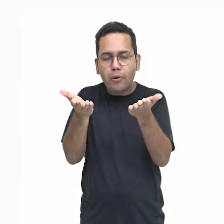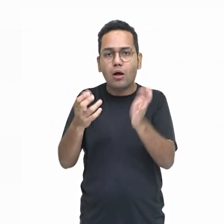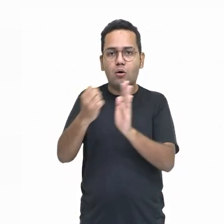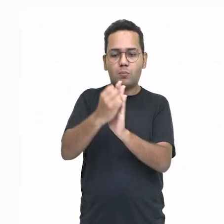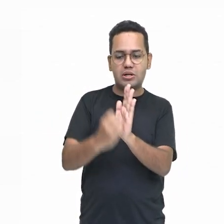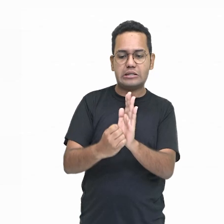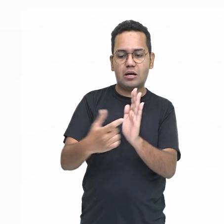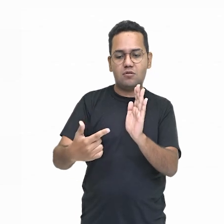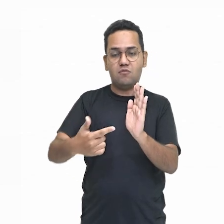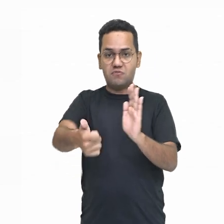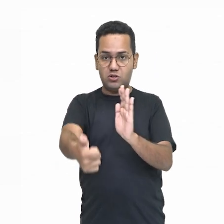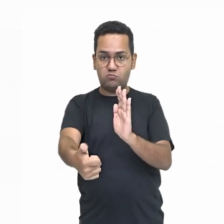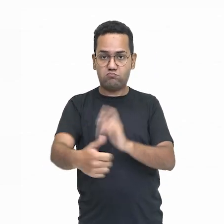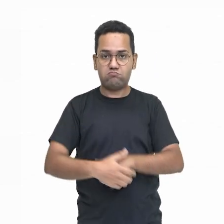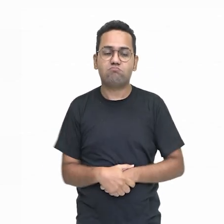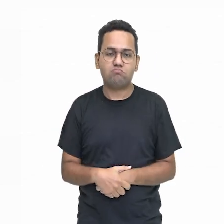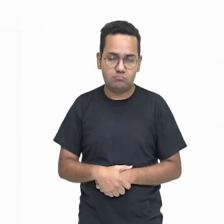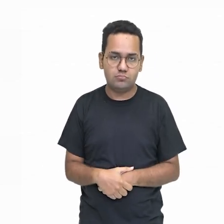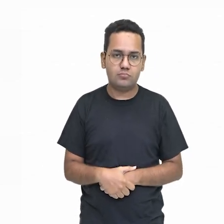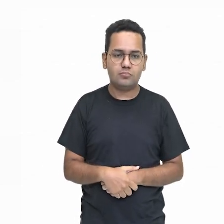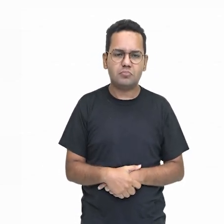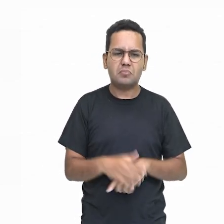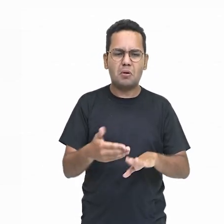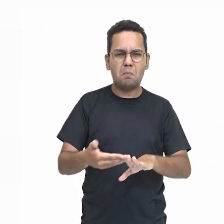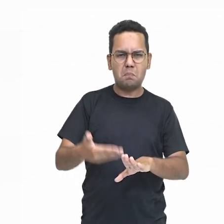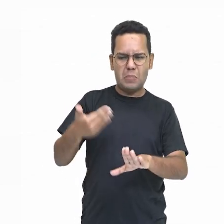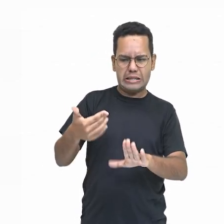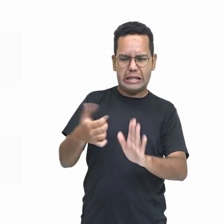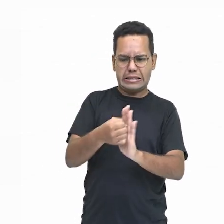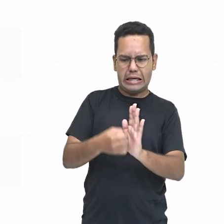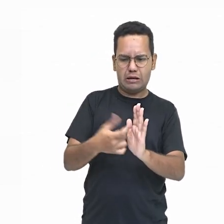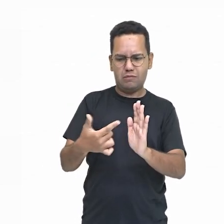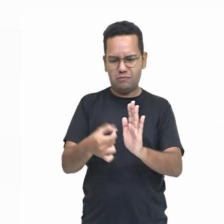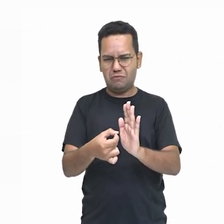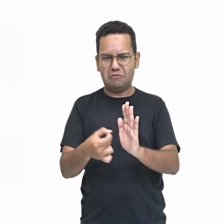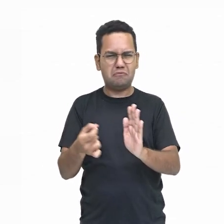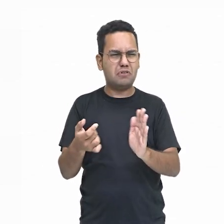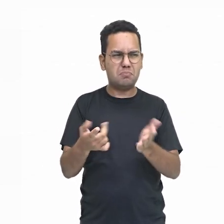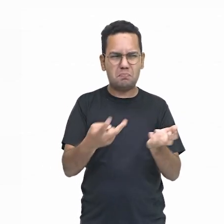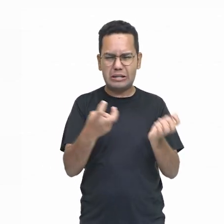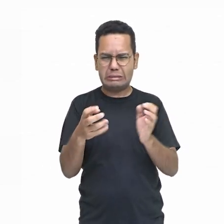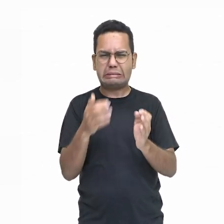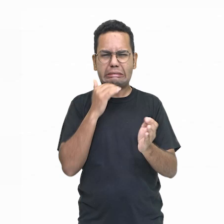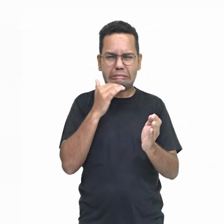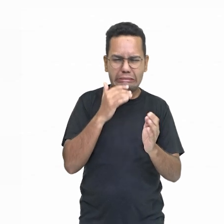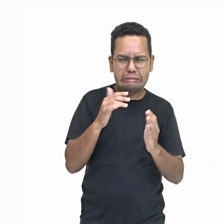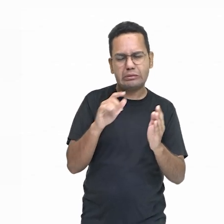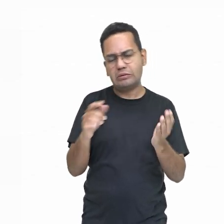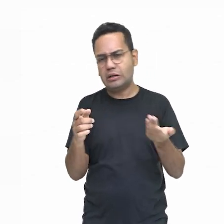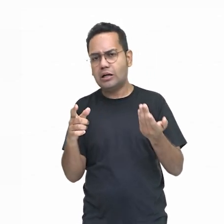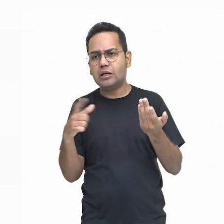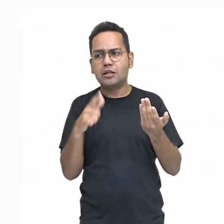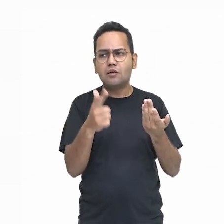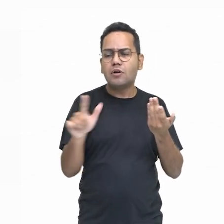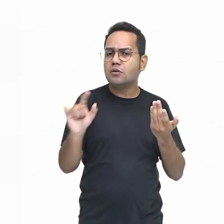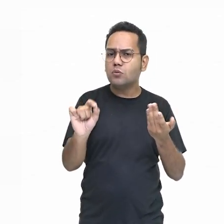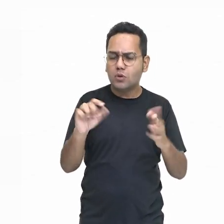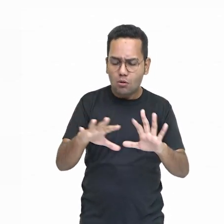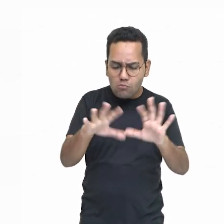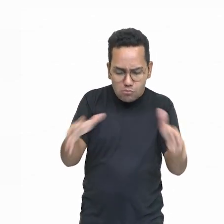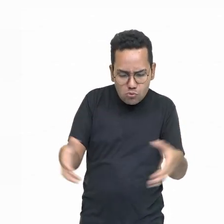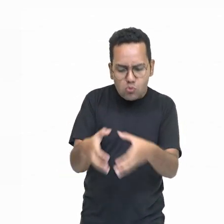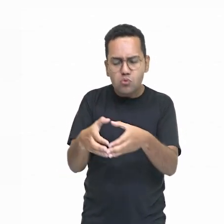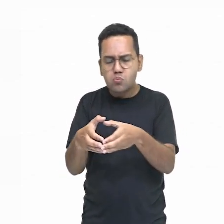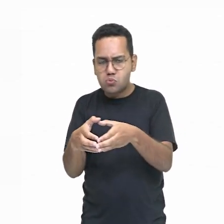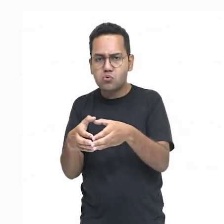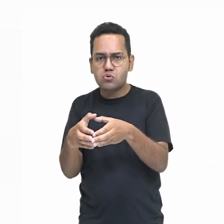XXI. Uma coisa não estava dando muito certa, outros grupos percebem, tanto nacionais quanto internacionais,